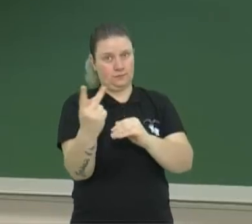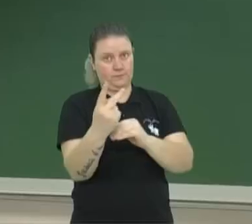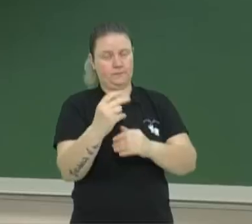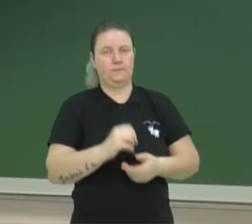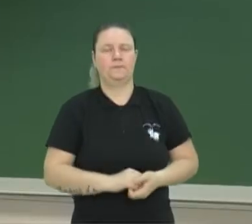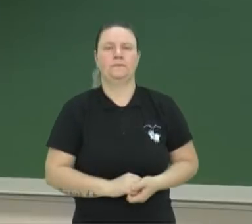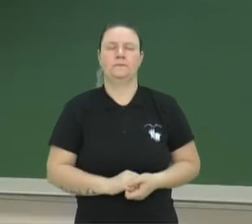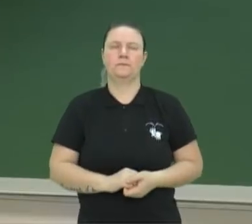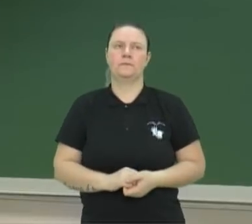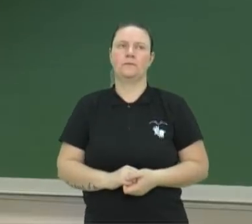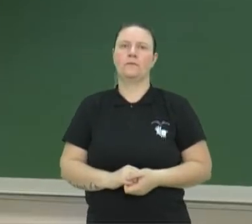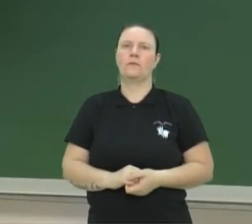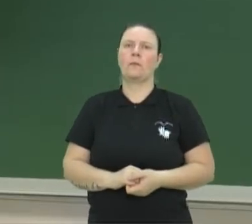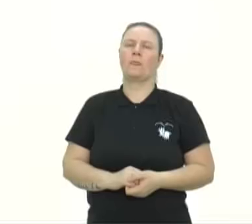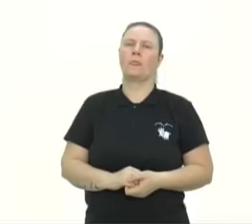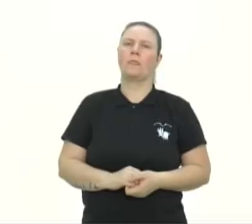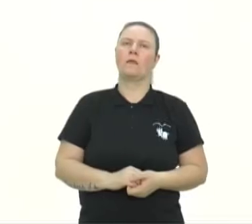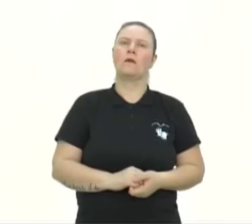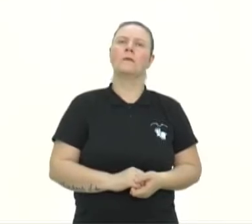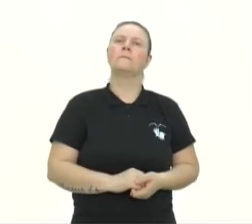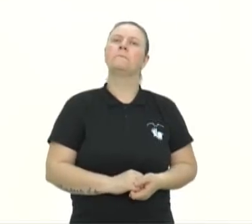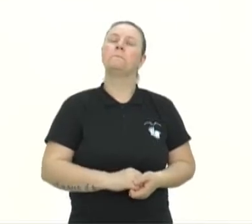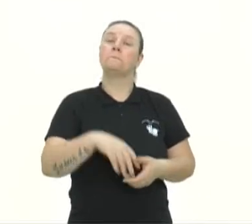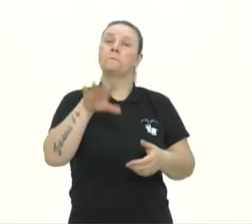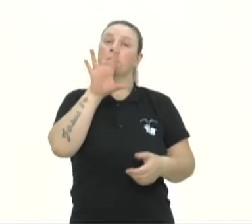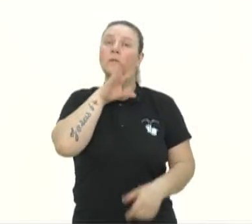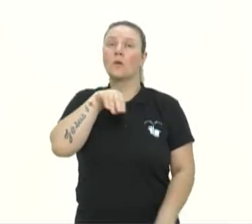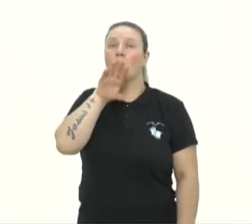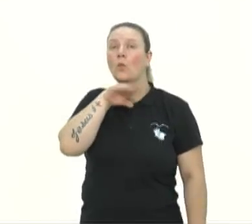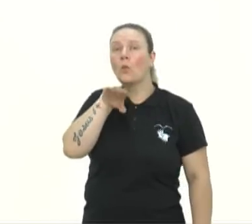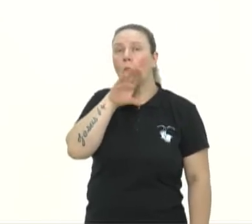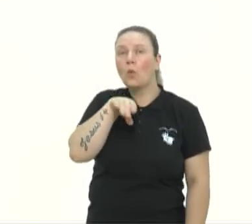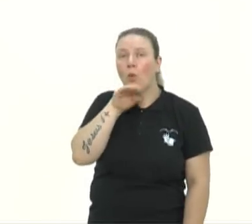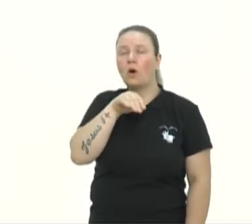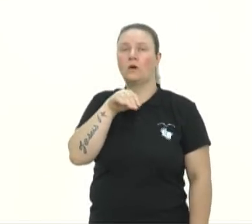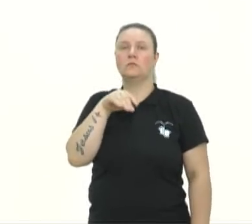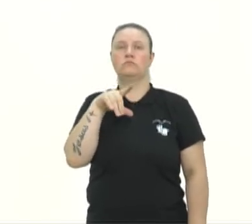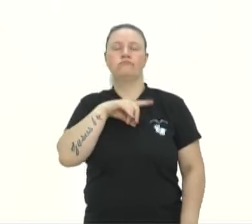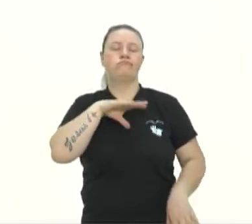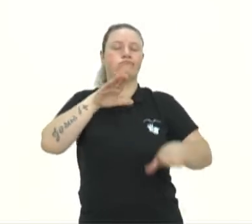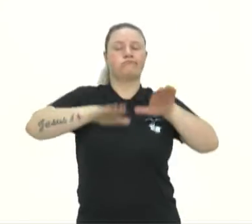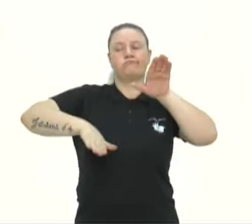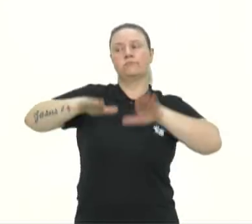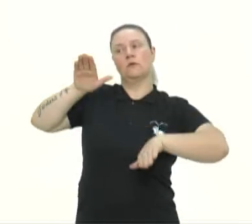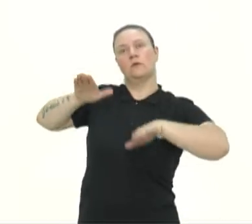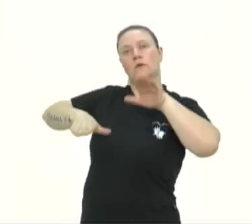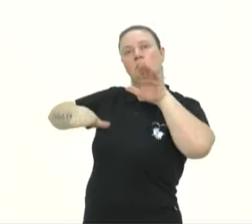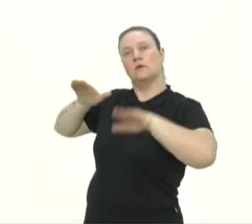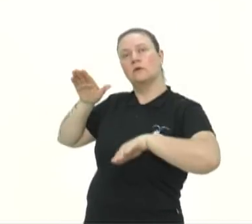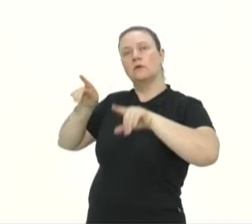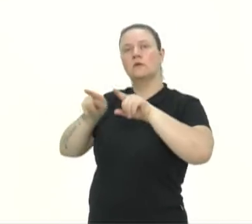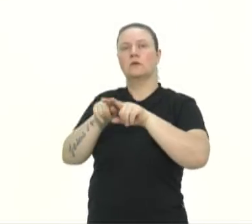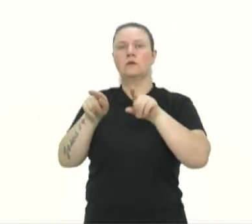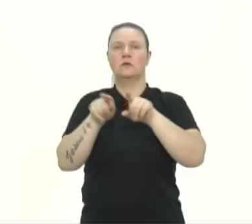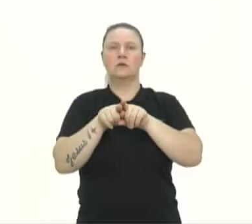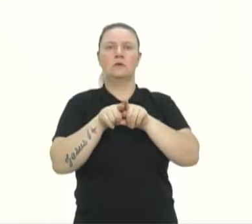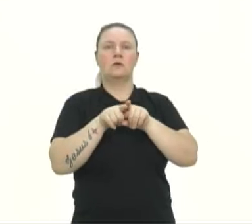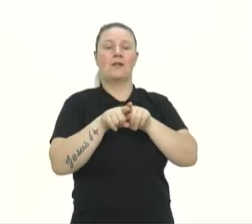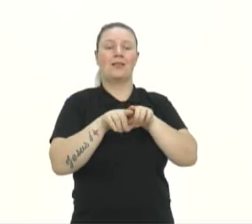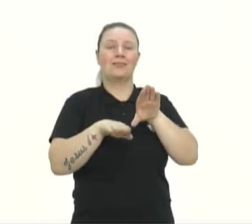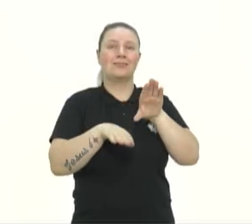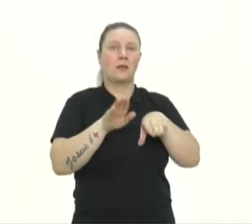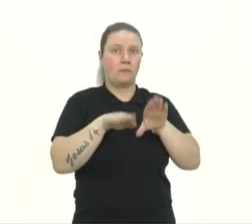E em relação ao texto oral, né? Ele é fluido, variável e dependente do seu